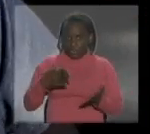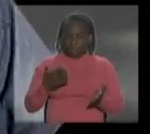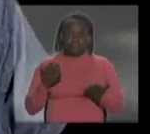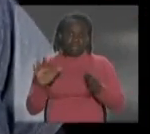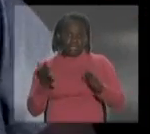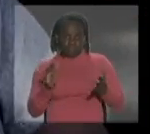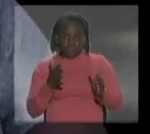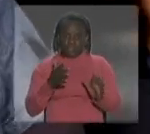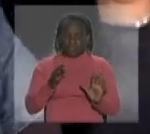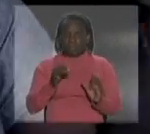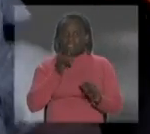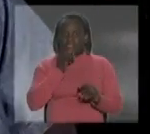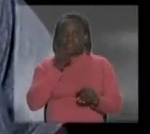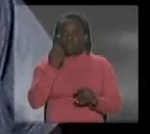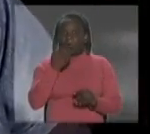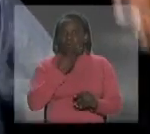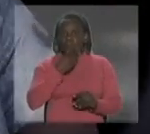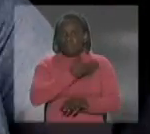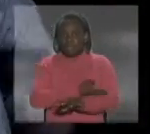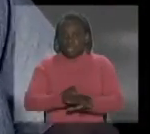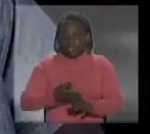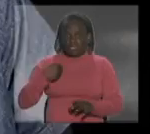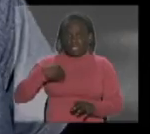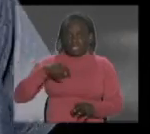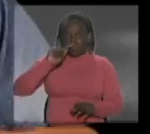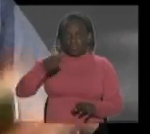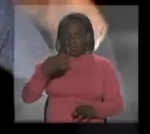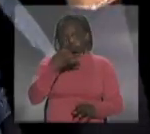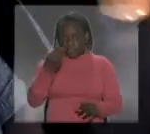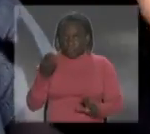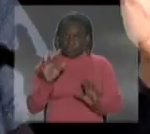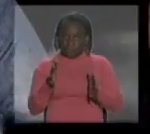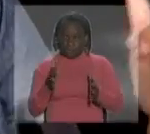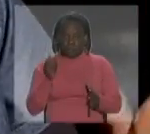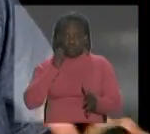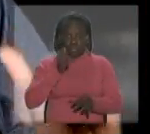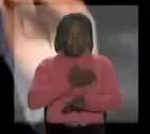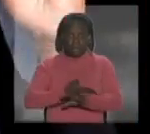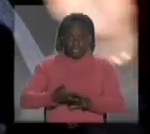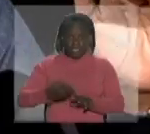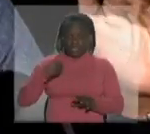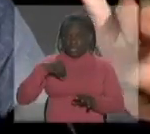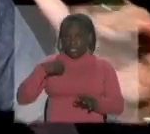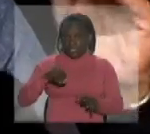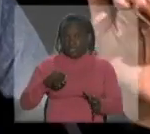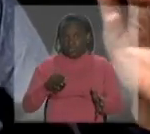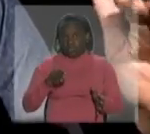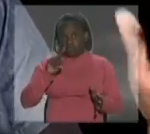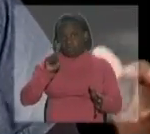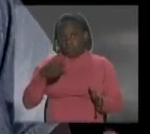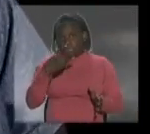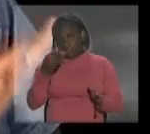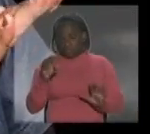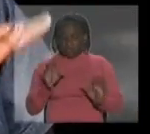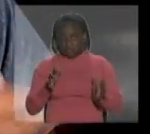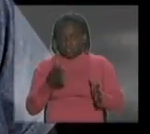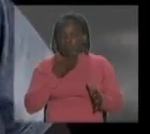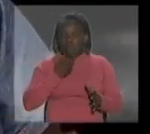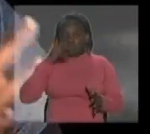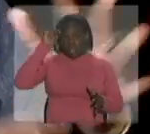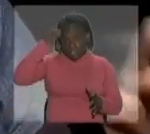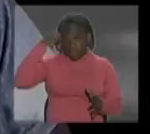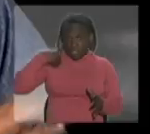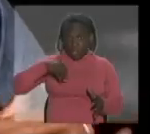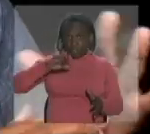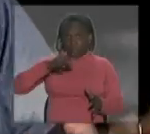mais ou menos o número é esse, né? Um homem branco ganha em média R$ 1.400, uma mulher branca ganha 1.300, um homem